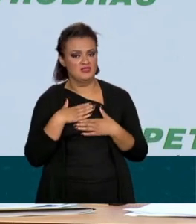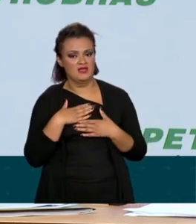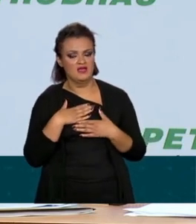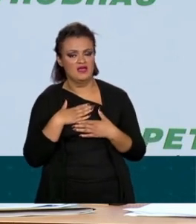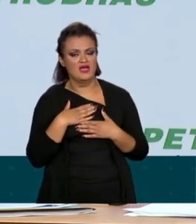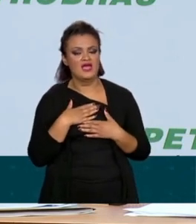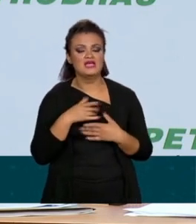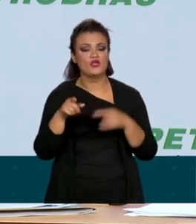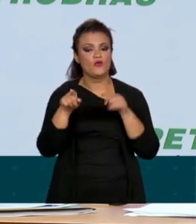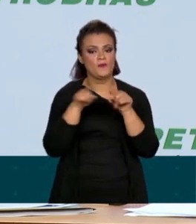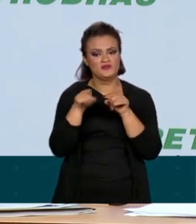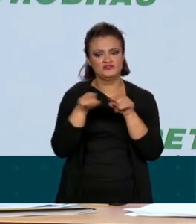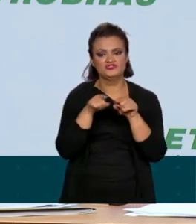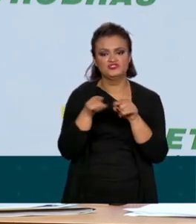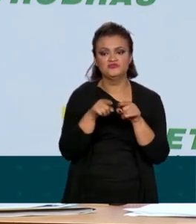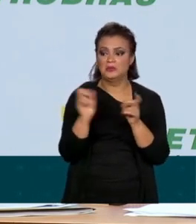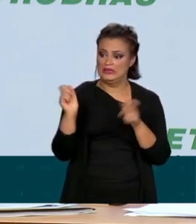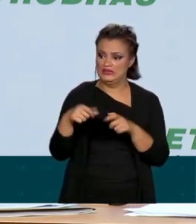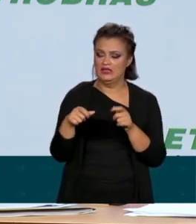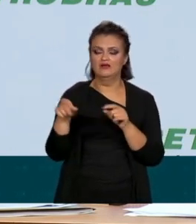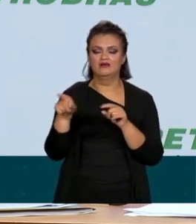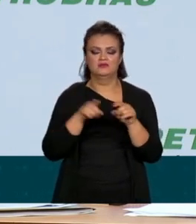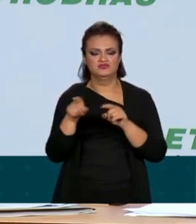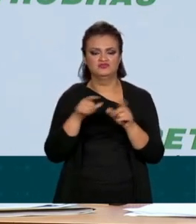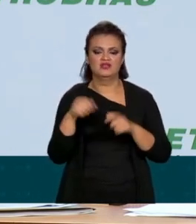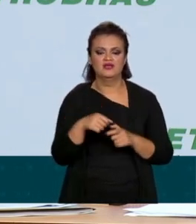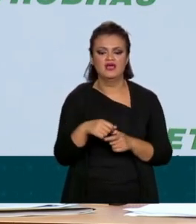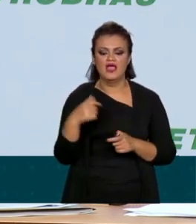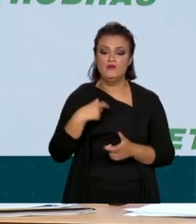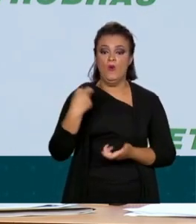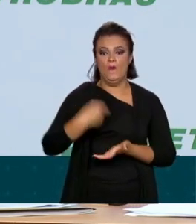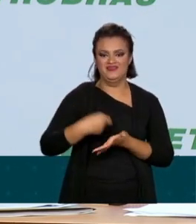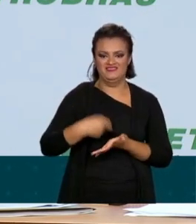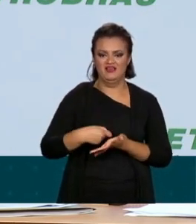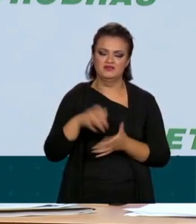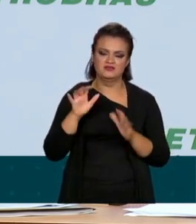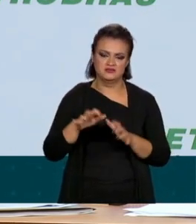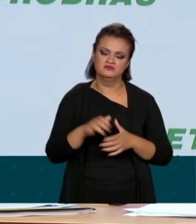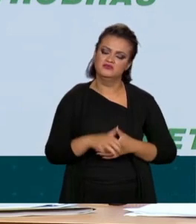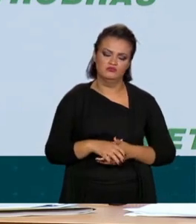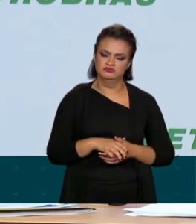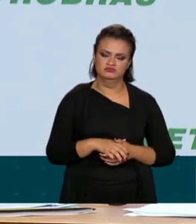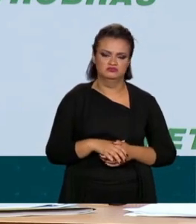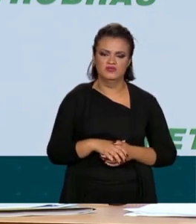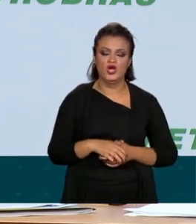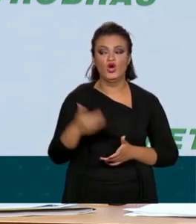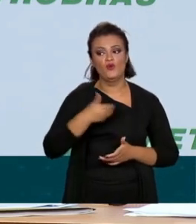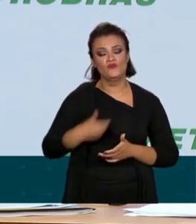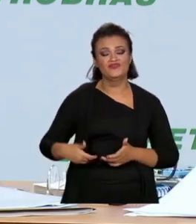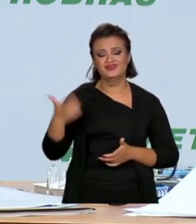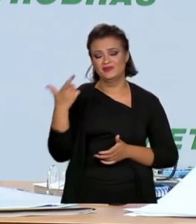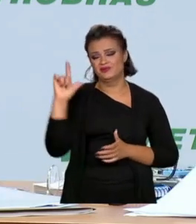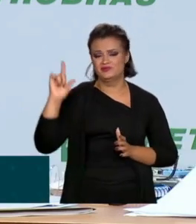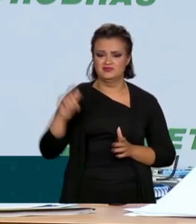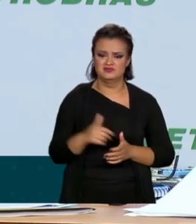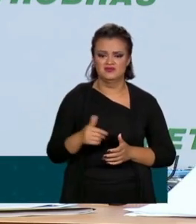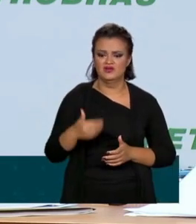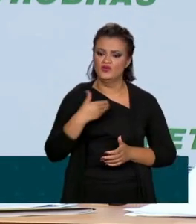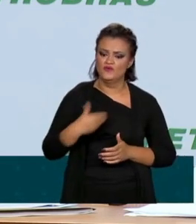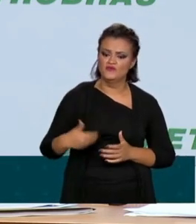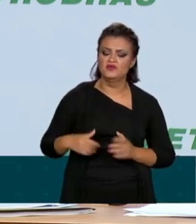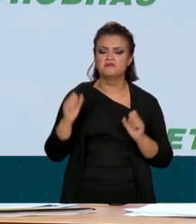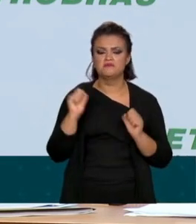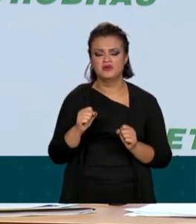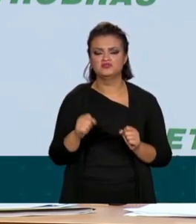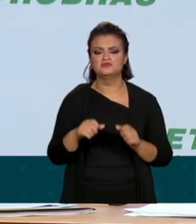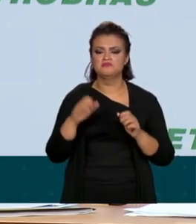poder ser mais competitivo quando eu puder ser. Quer dizer que eu seja obrigado a ser. Governo é outra história. Governo pode